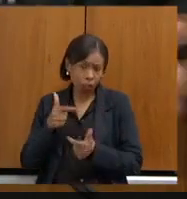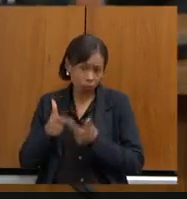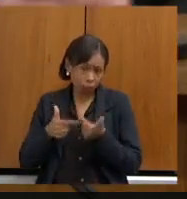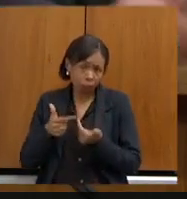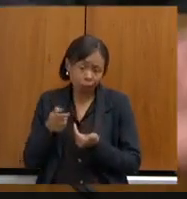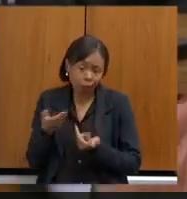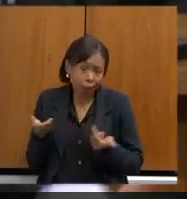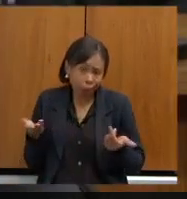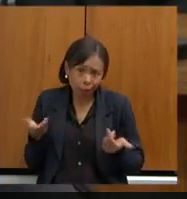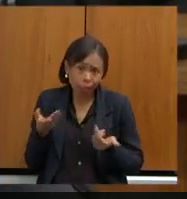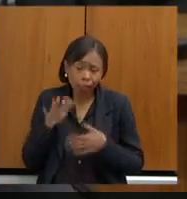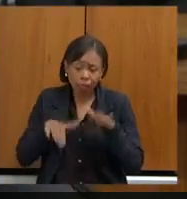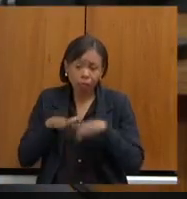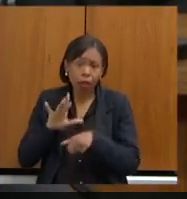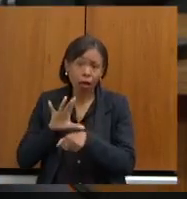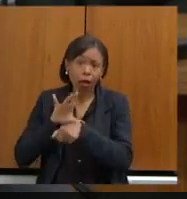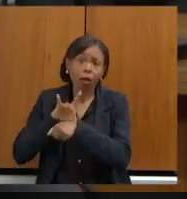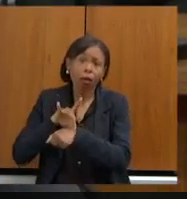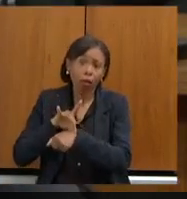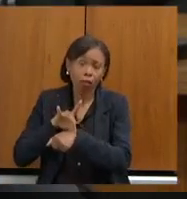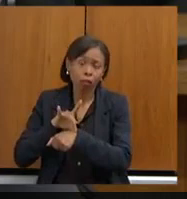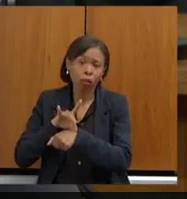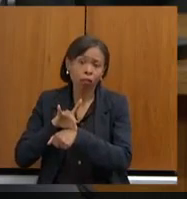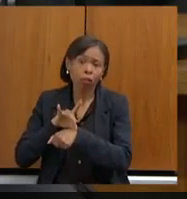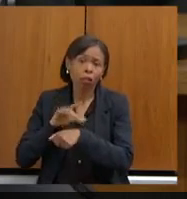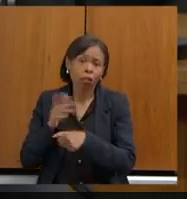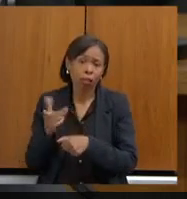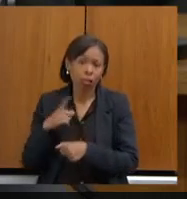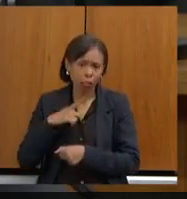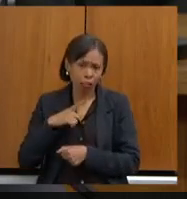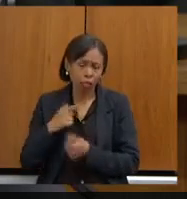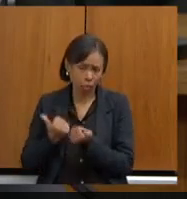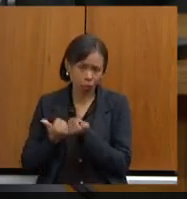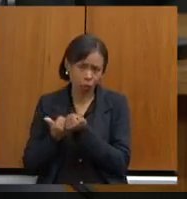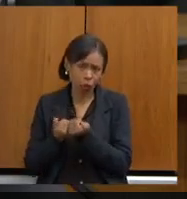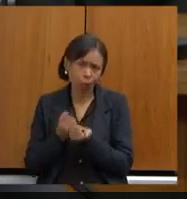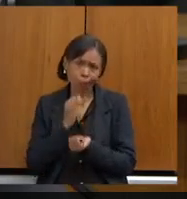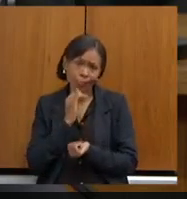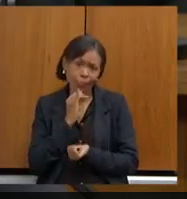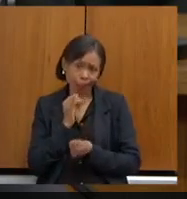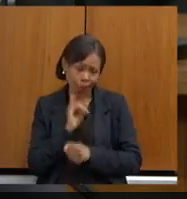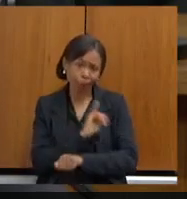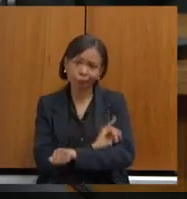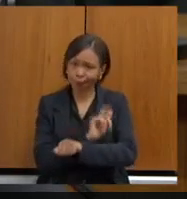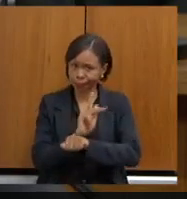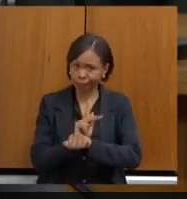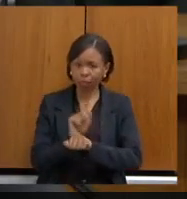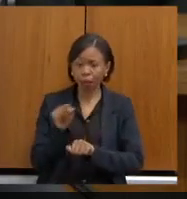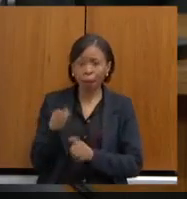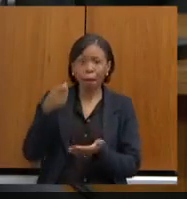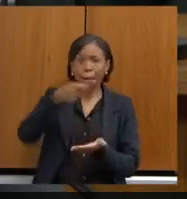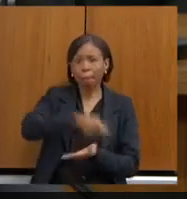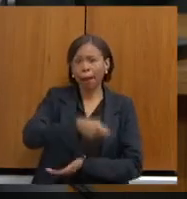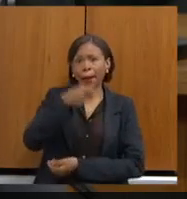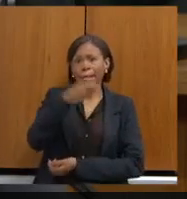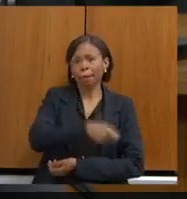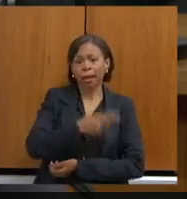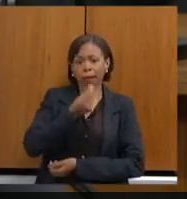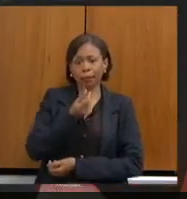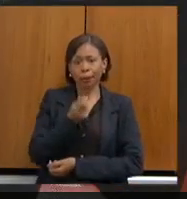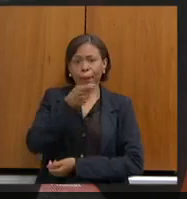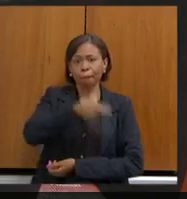de contato com outro órgão Como é o Ipsemg não depois de pagar tanto tempo na hora que precisa